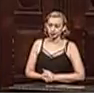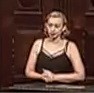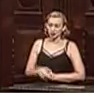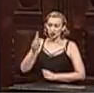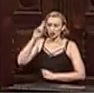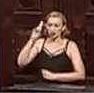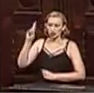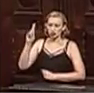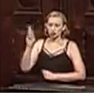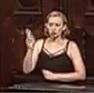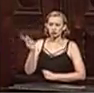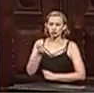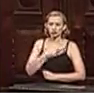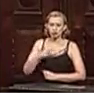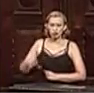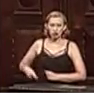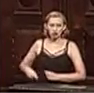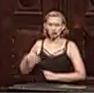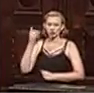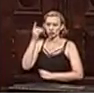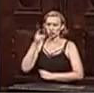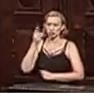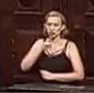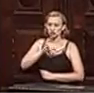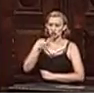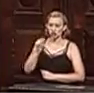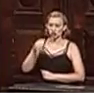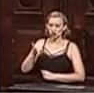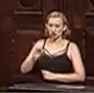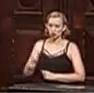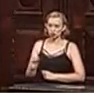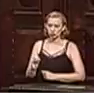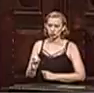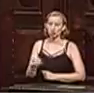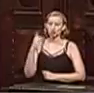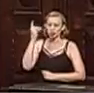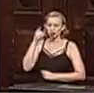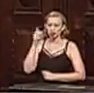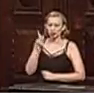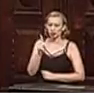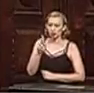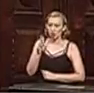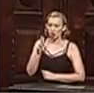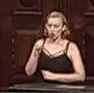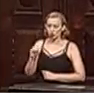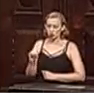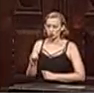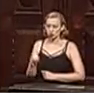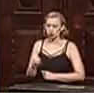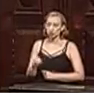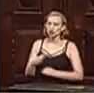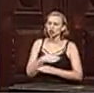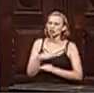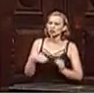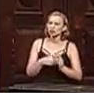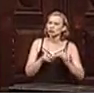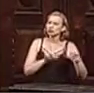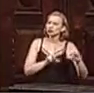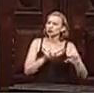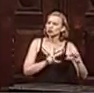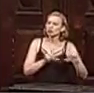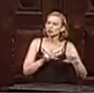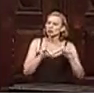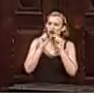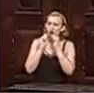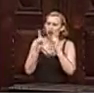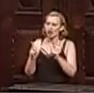senhor presidente, deputado Jânio Mendes, deputado Paulo Ramos, você que nos assiste pela TV Alerj,